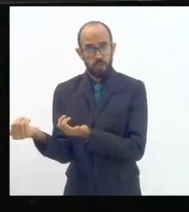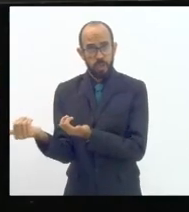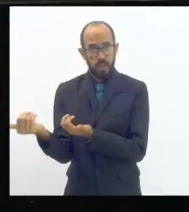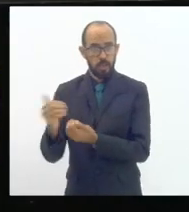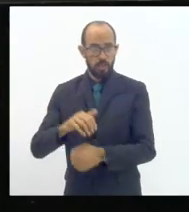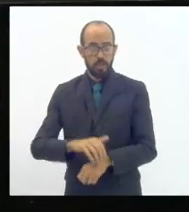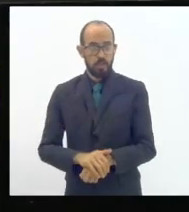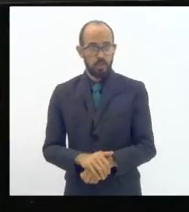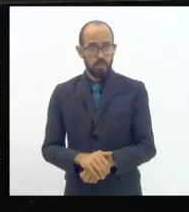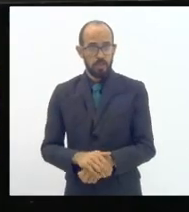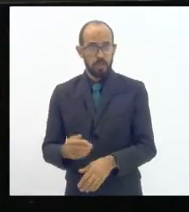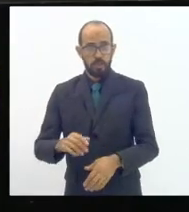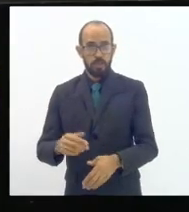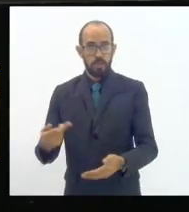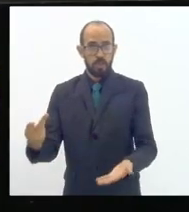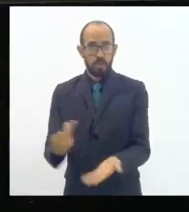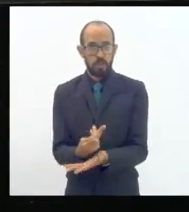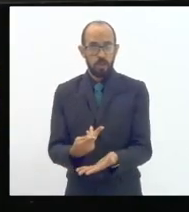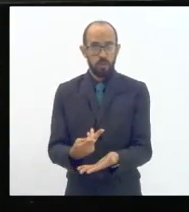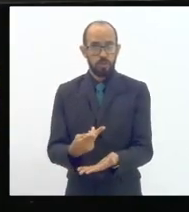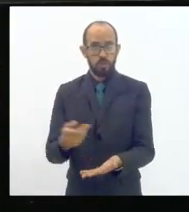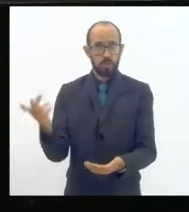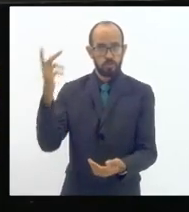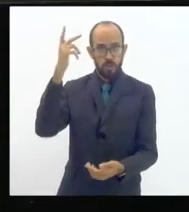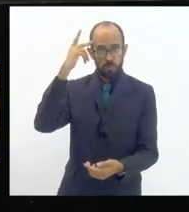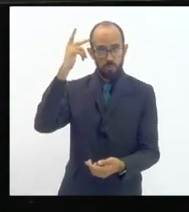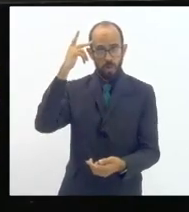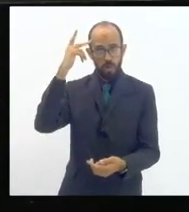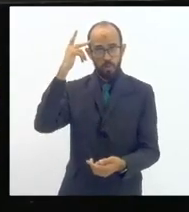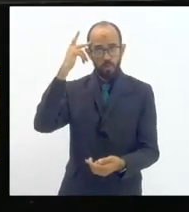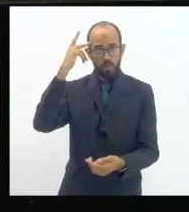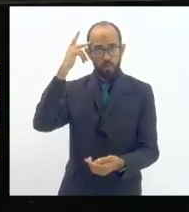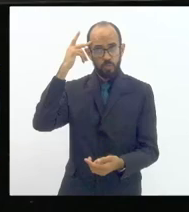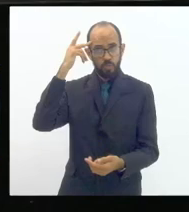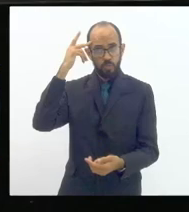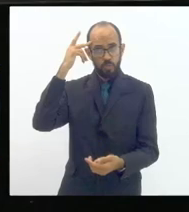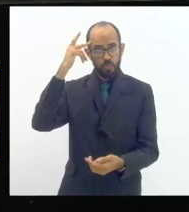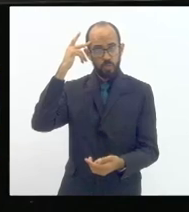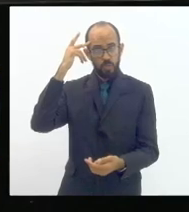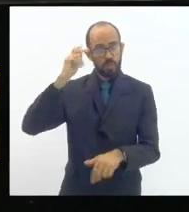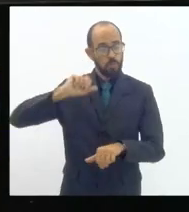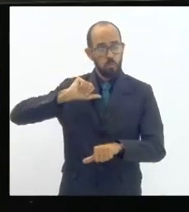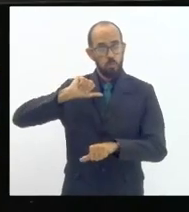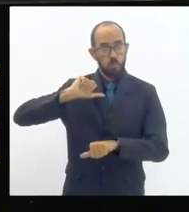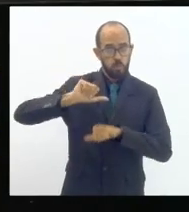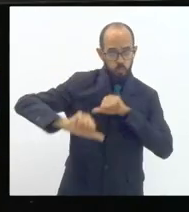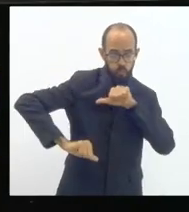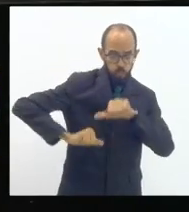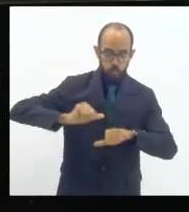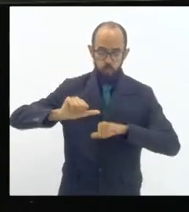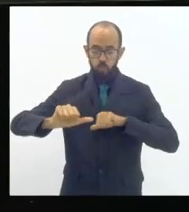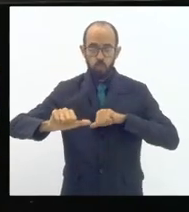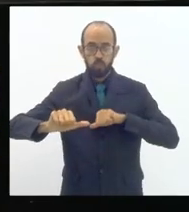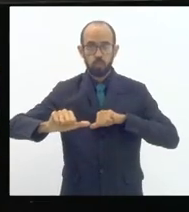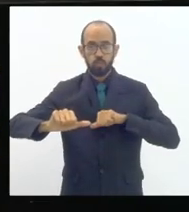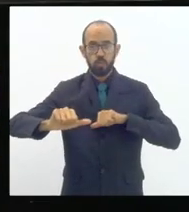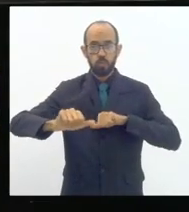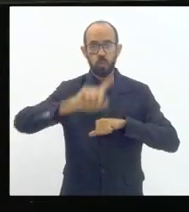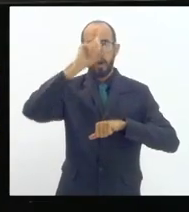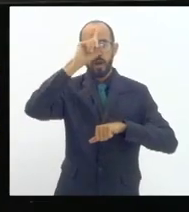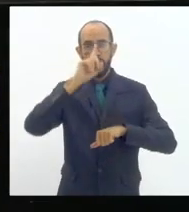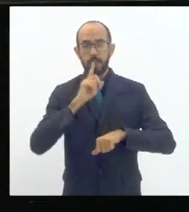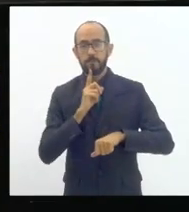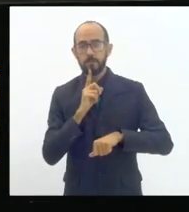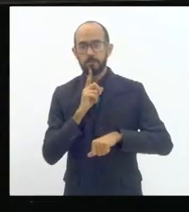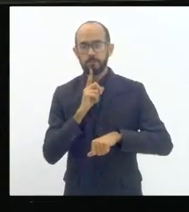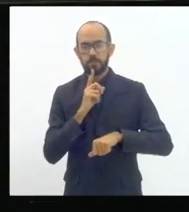se realizou na cidade de São Paulo e que praticamente mudou a cara exatamente